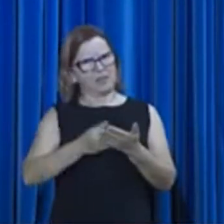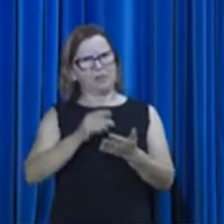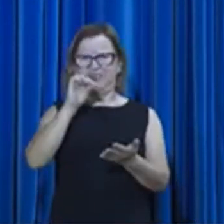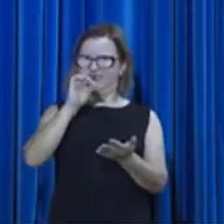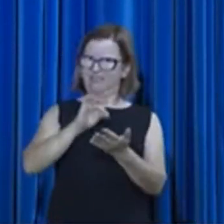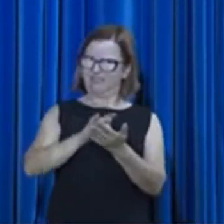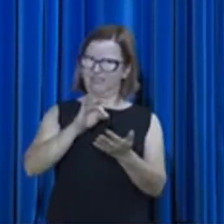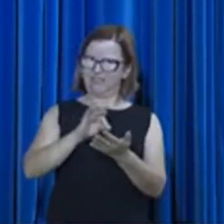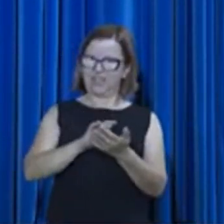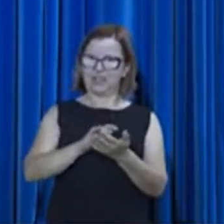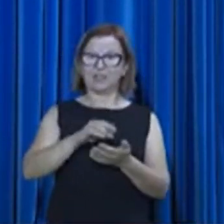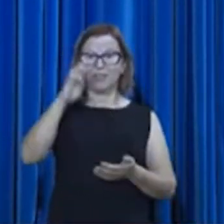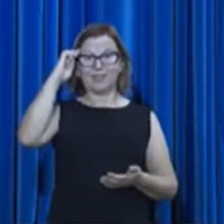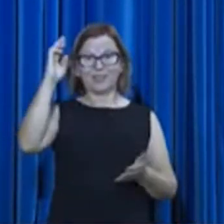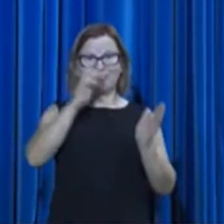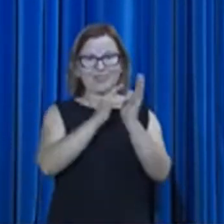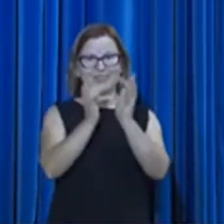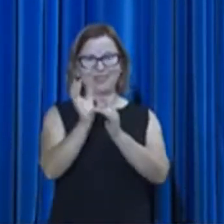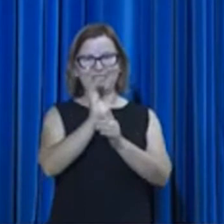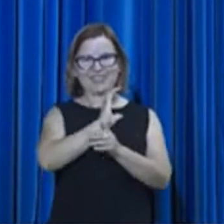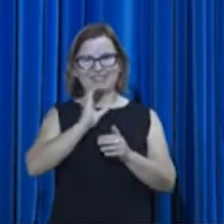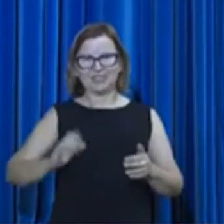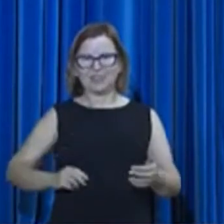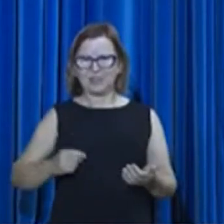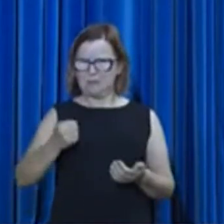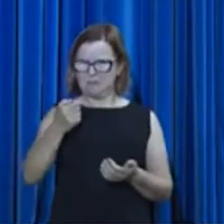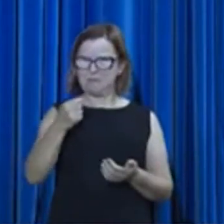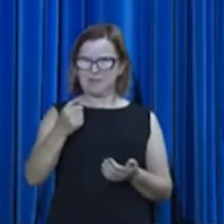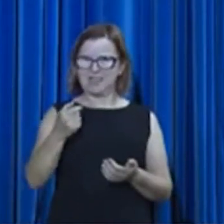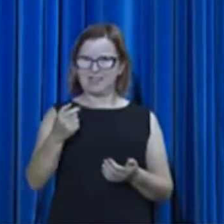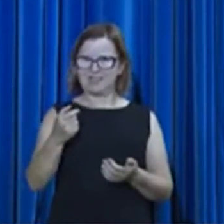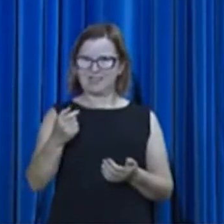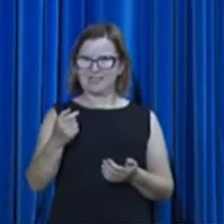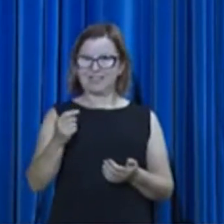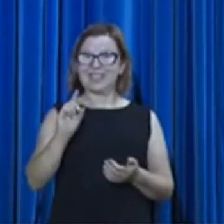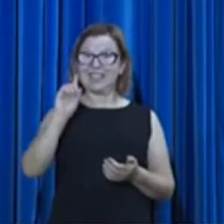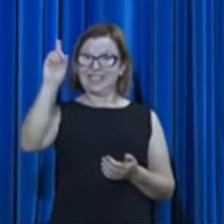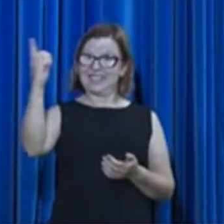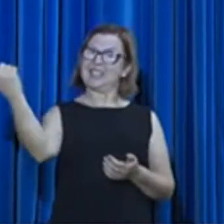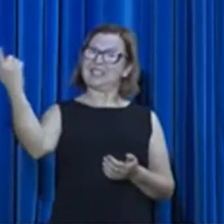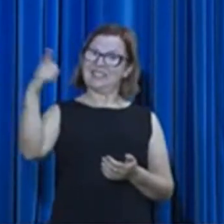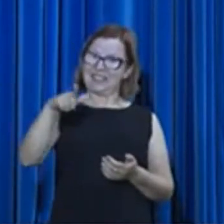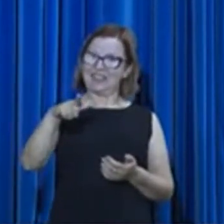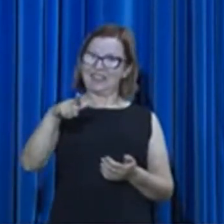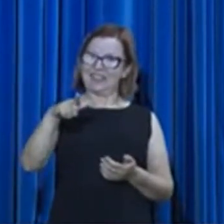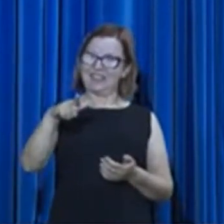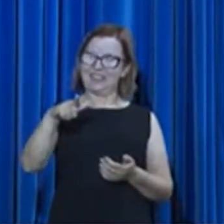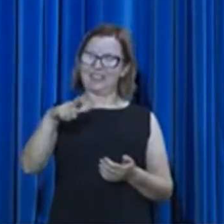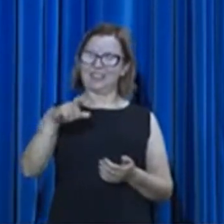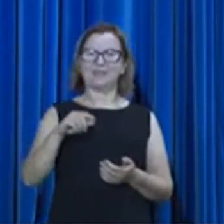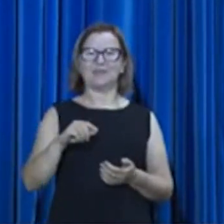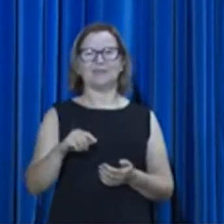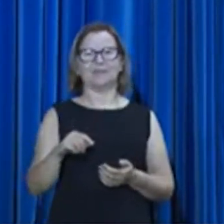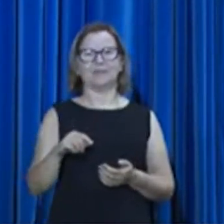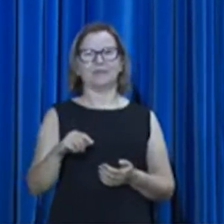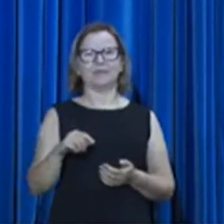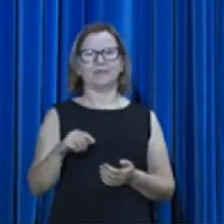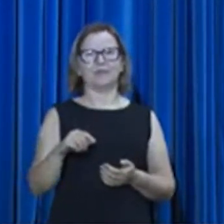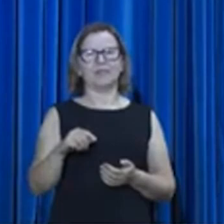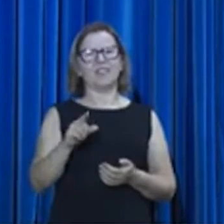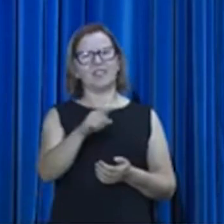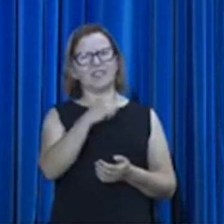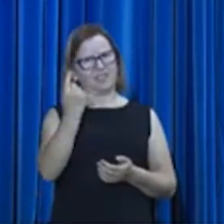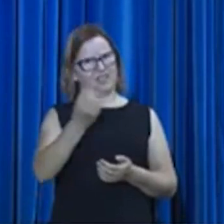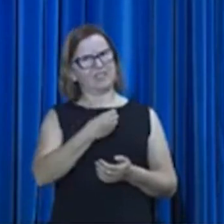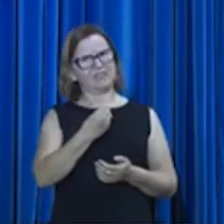Senhor Jesus Cristo está às portas e que Ele virá? Será que nós vivemos de